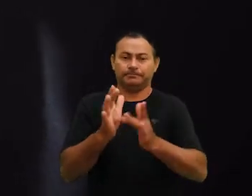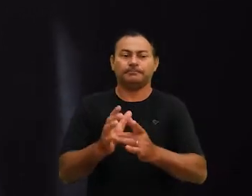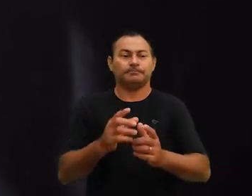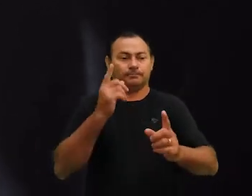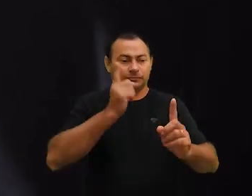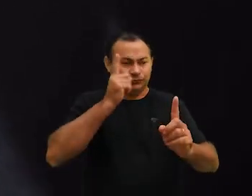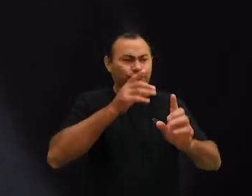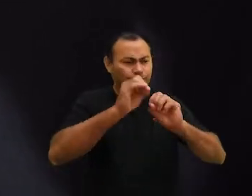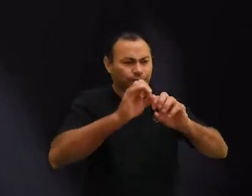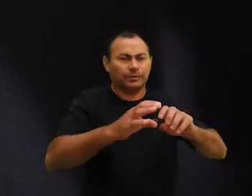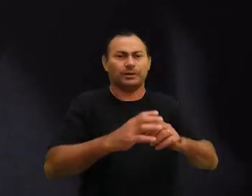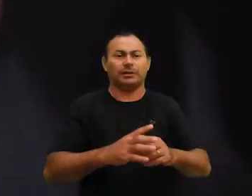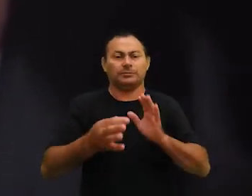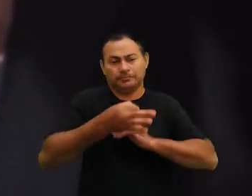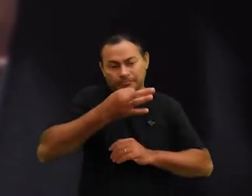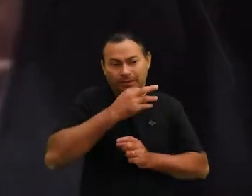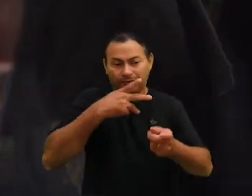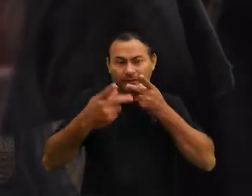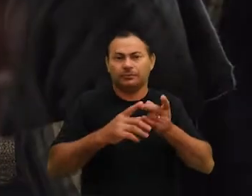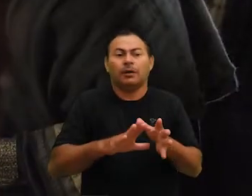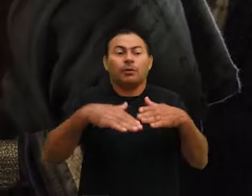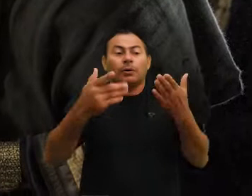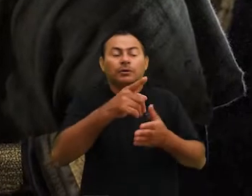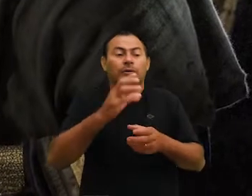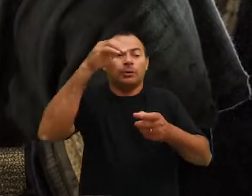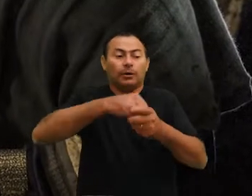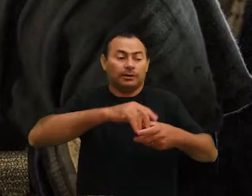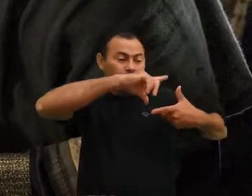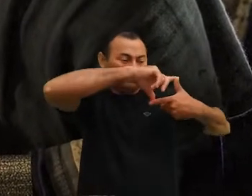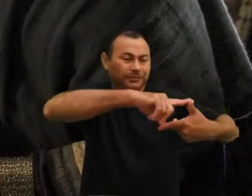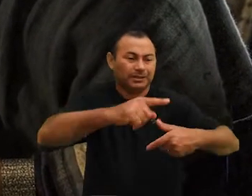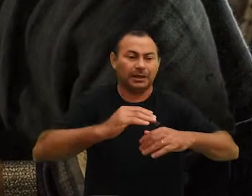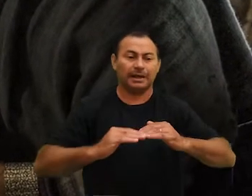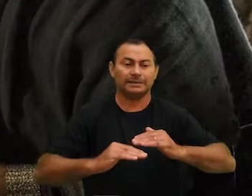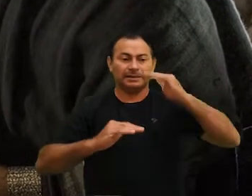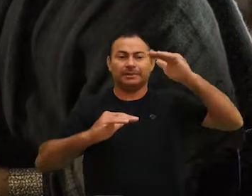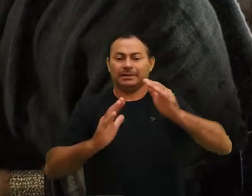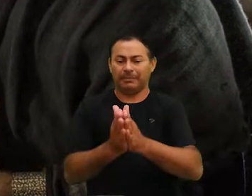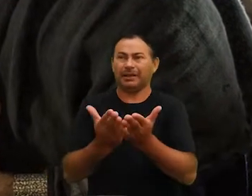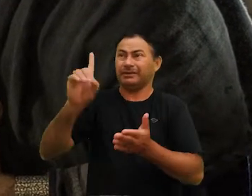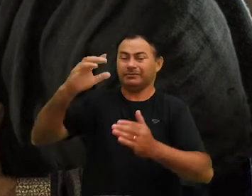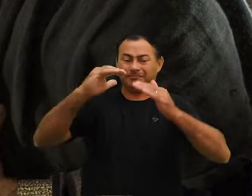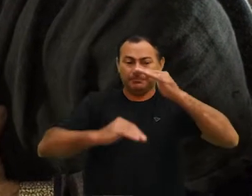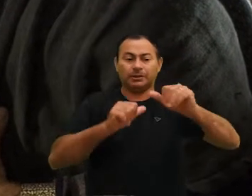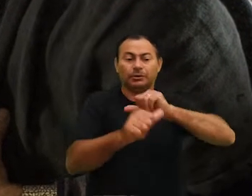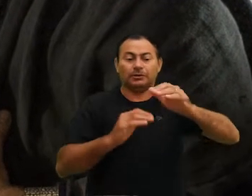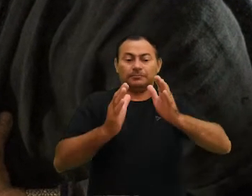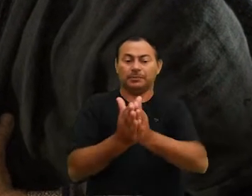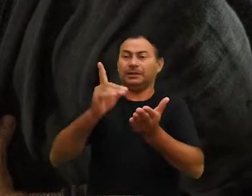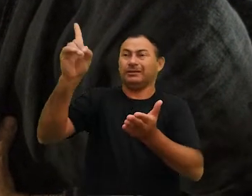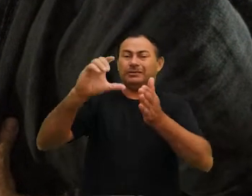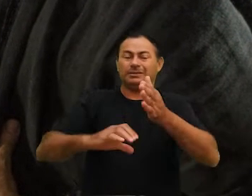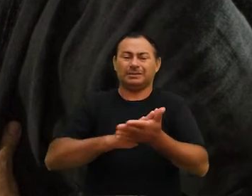Jesus repreendeu fortemente aquela atitude, dizendo: quando vocês colocam a tradição de vocês acima da palavra de Deus, vocês tornam a palavra de